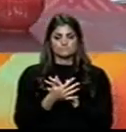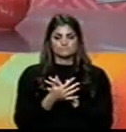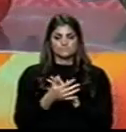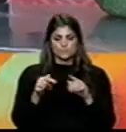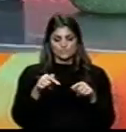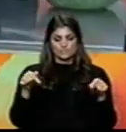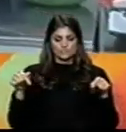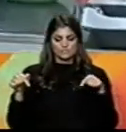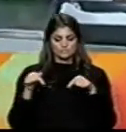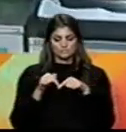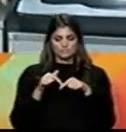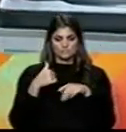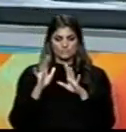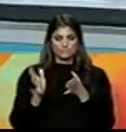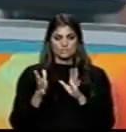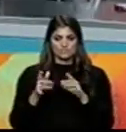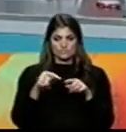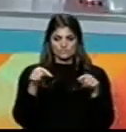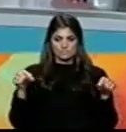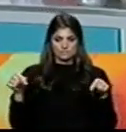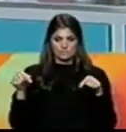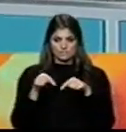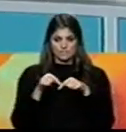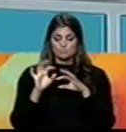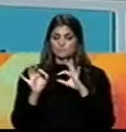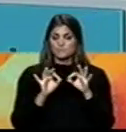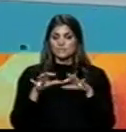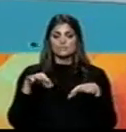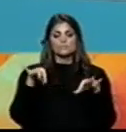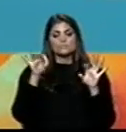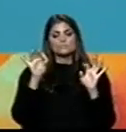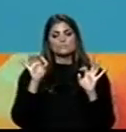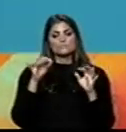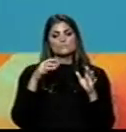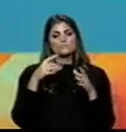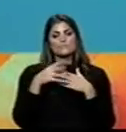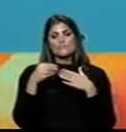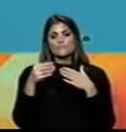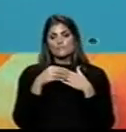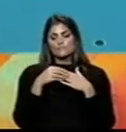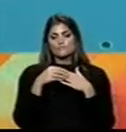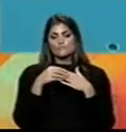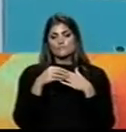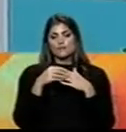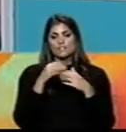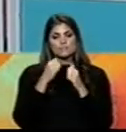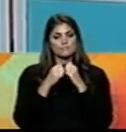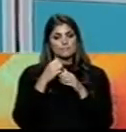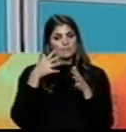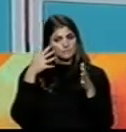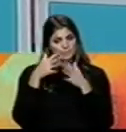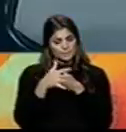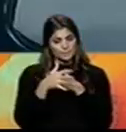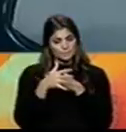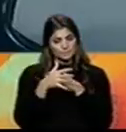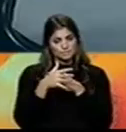aqui? Eu já tenho um tabuleiro com preparado certeza. Com uma folhinha de papel vegetal. Para não é colar. Só a folha de papel vegetal, não pões mais nada. Sim, não gordura mais nenhuma, nada,